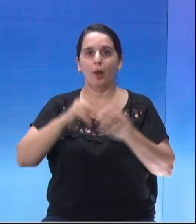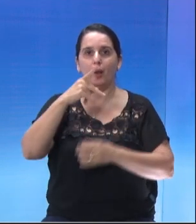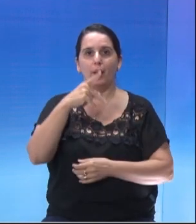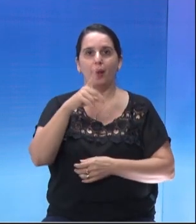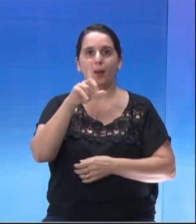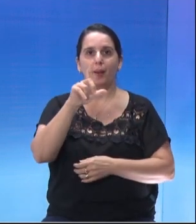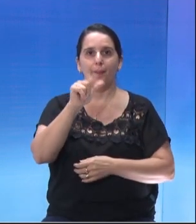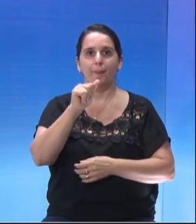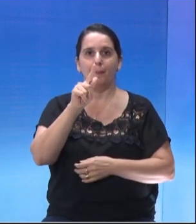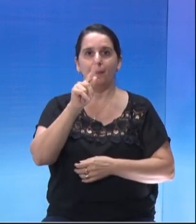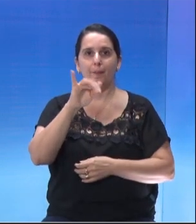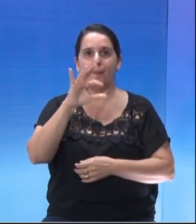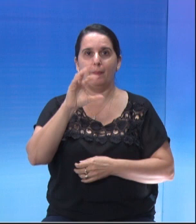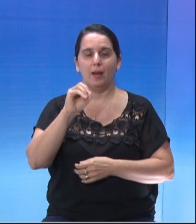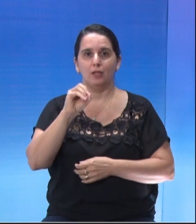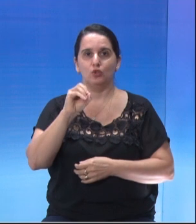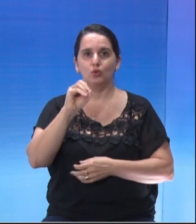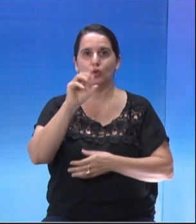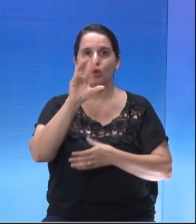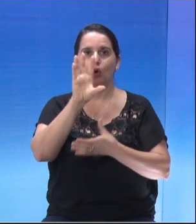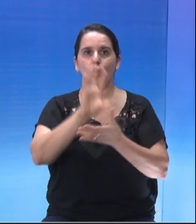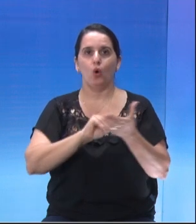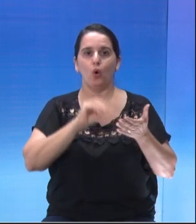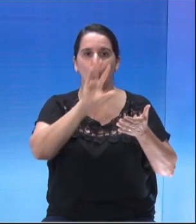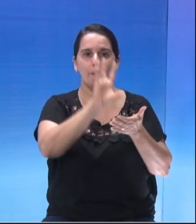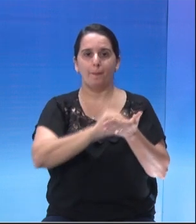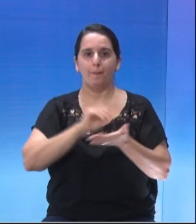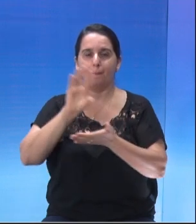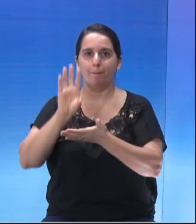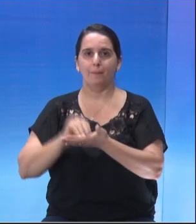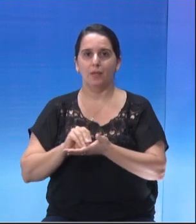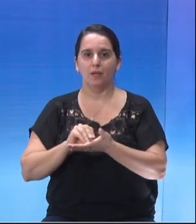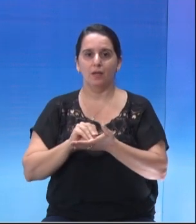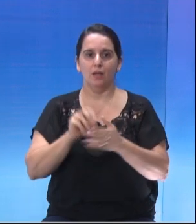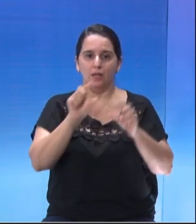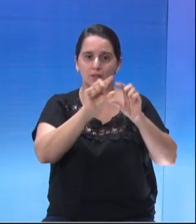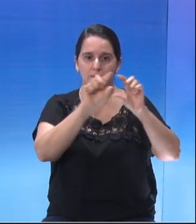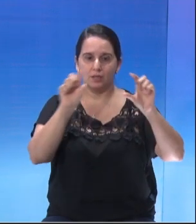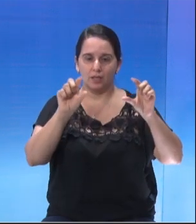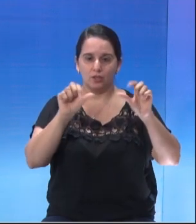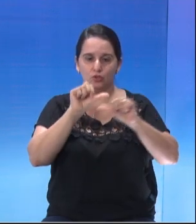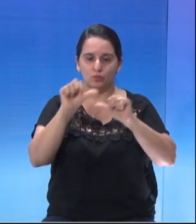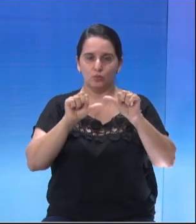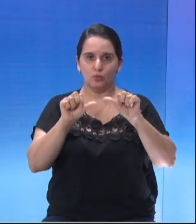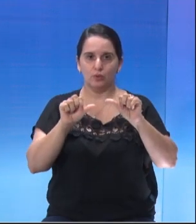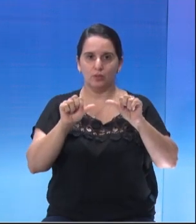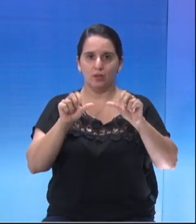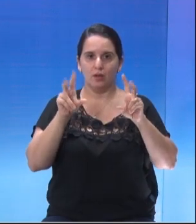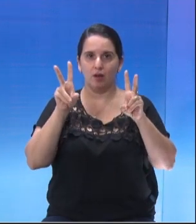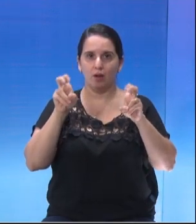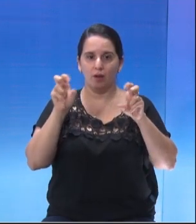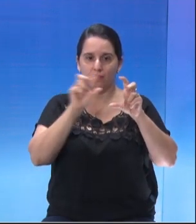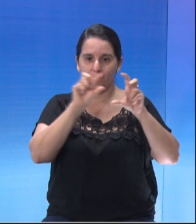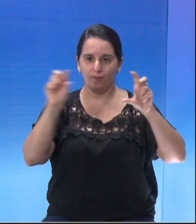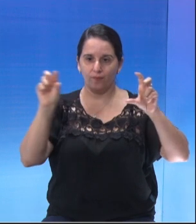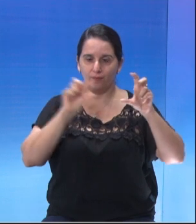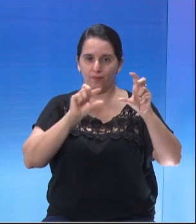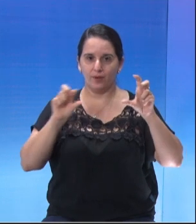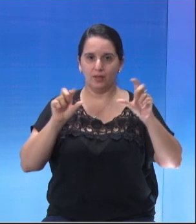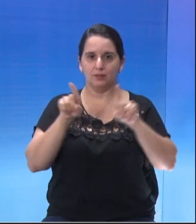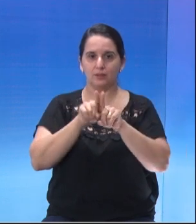de textos reorganizadas, frases reescritas, mudanças na ordem dos seus períodos e